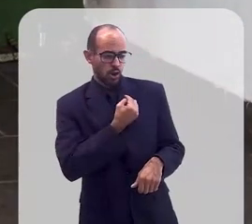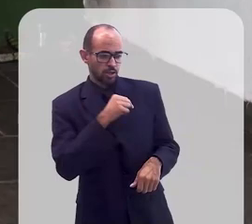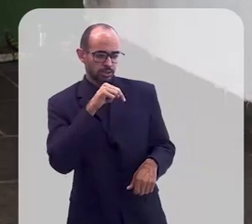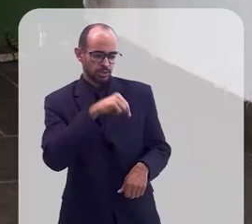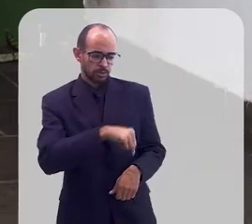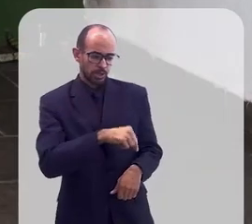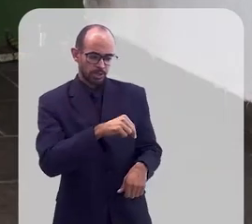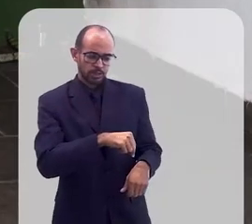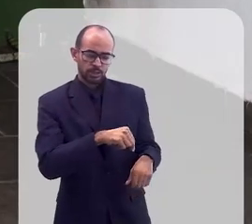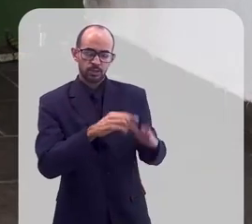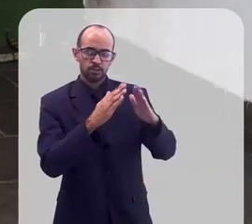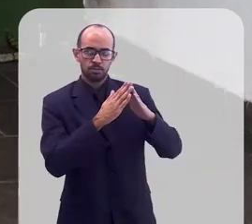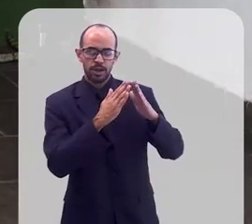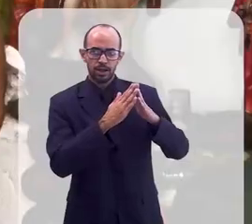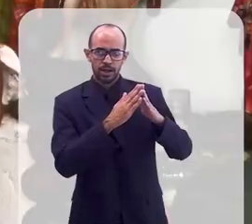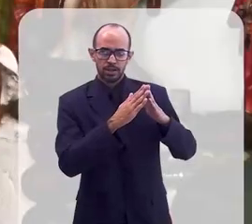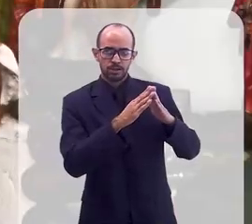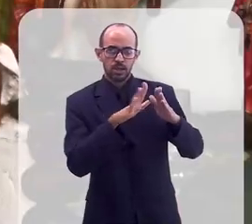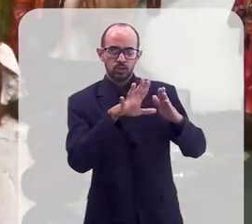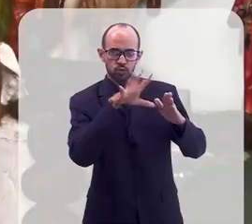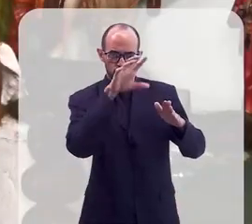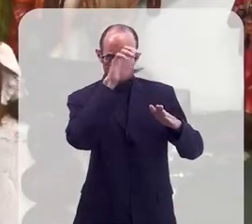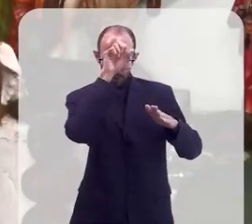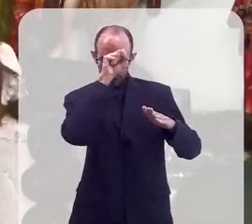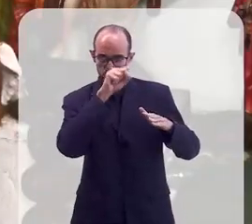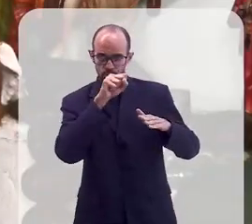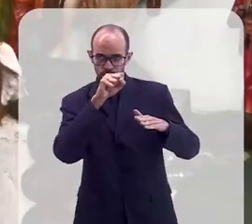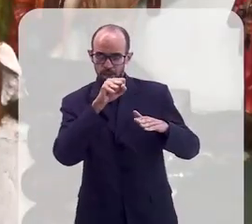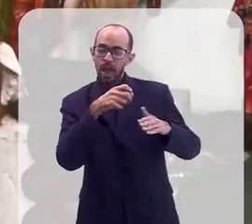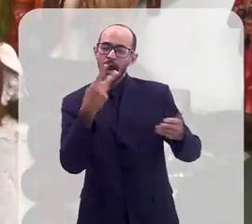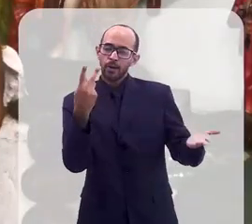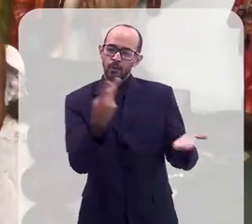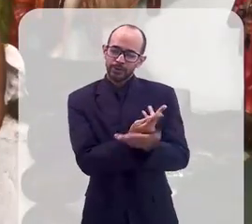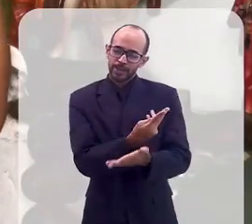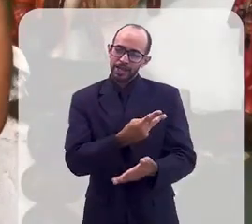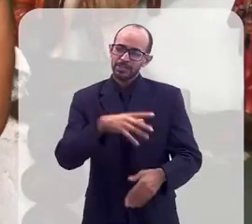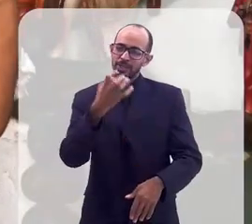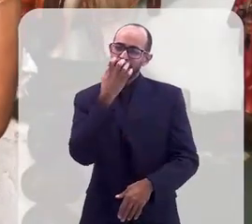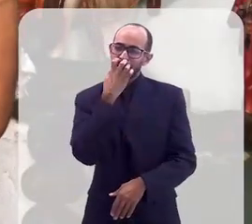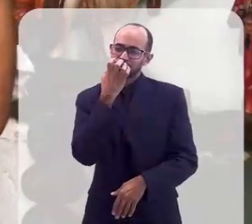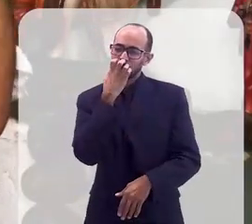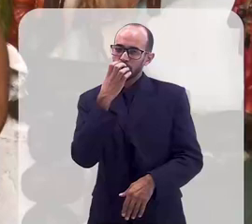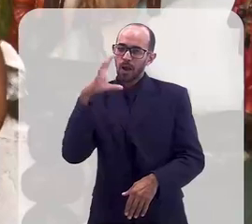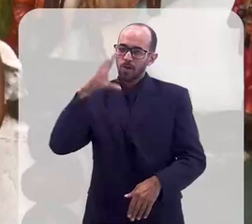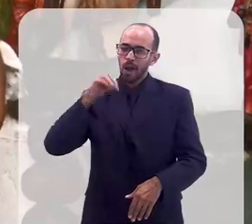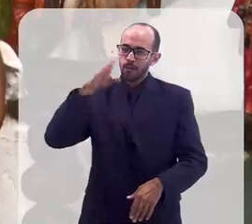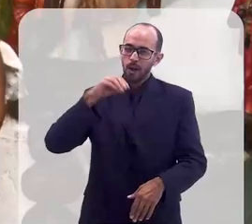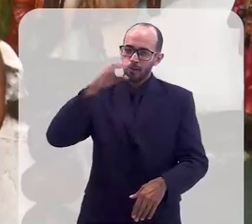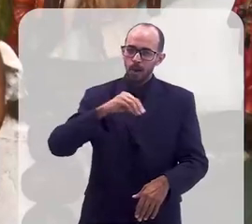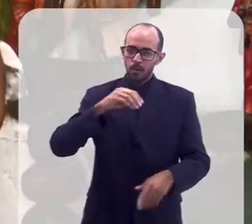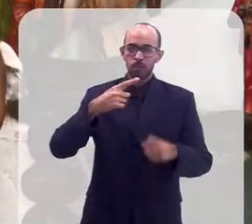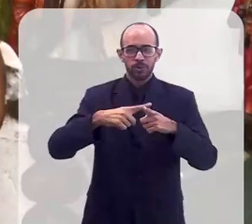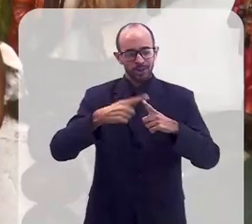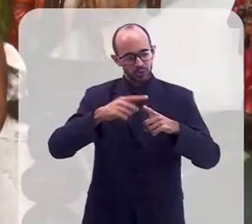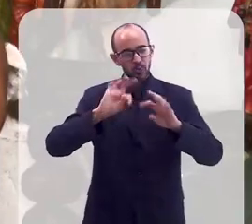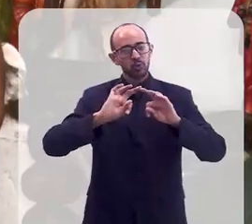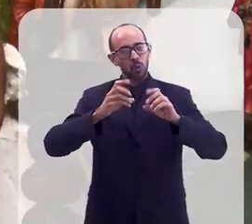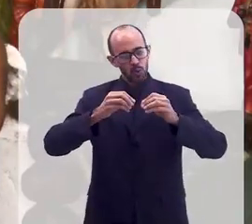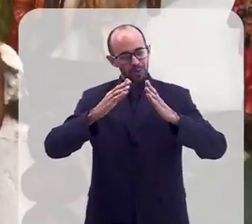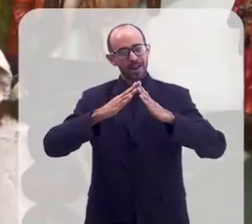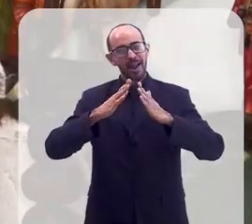em Santíssimo e é óbvio que vocês estão escutando um latido, porque todo terreiro tem que ter o seu cachorro,